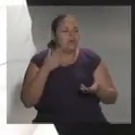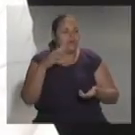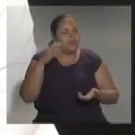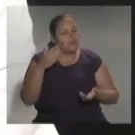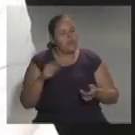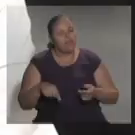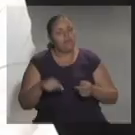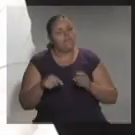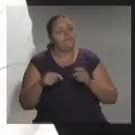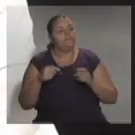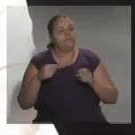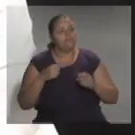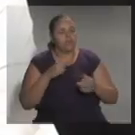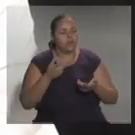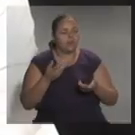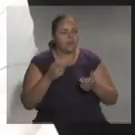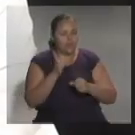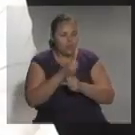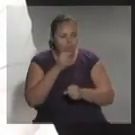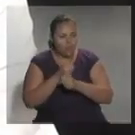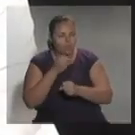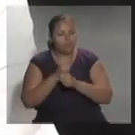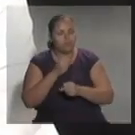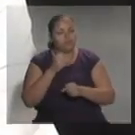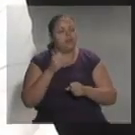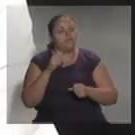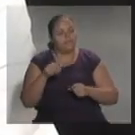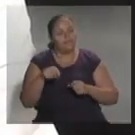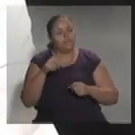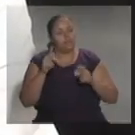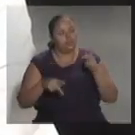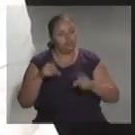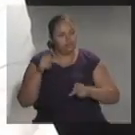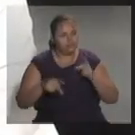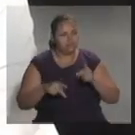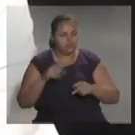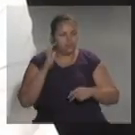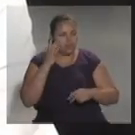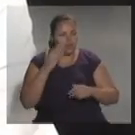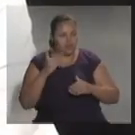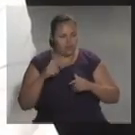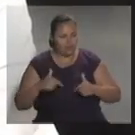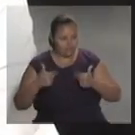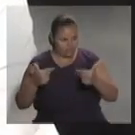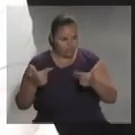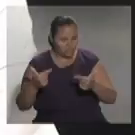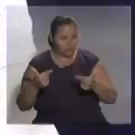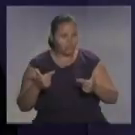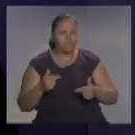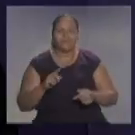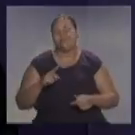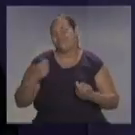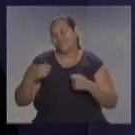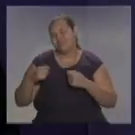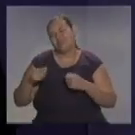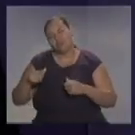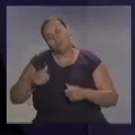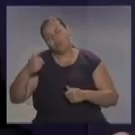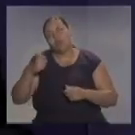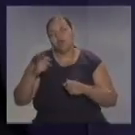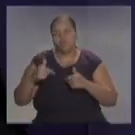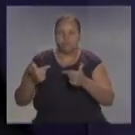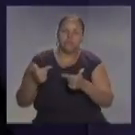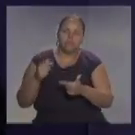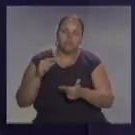nesse setor, né, em questão de obras públicas, para essa parte da população, também se evoluiu? Natália, precisa melhorar muito.